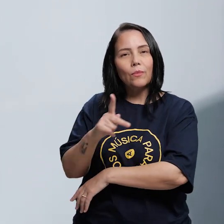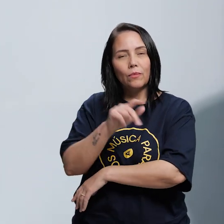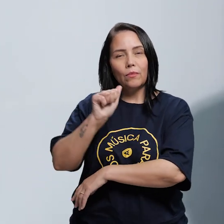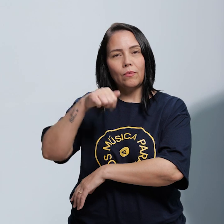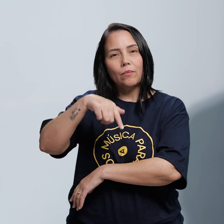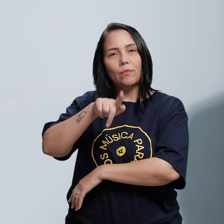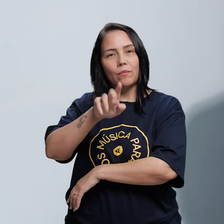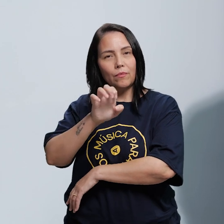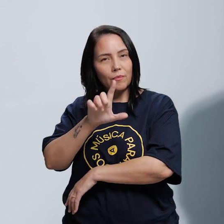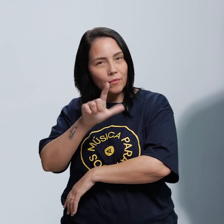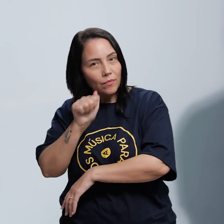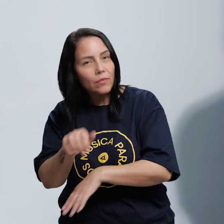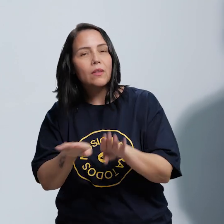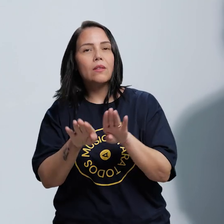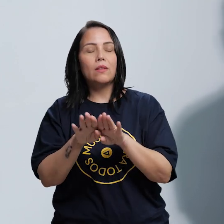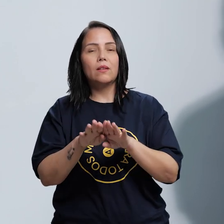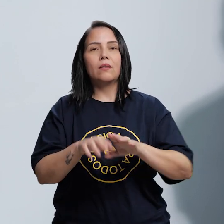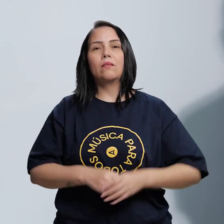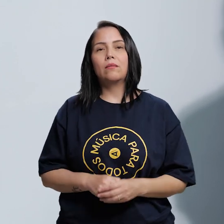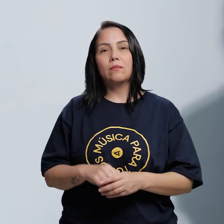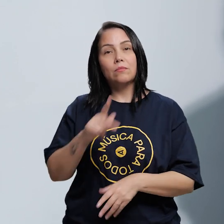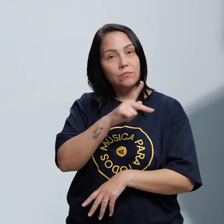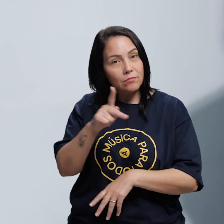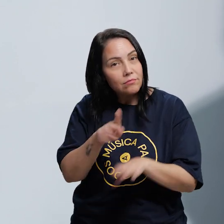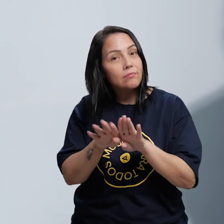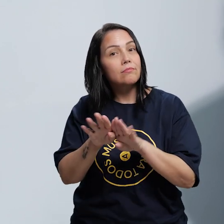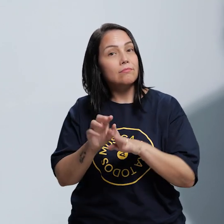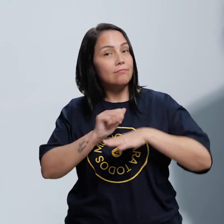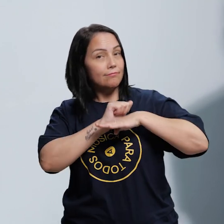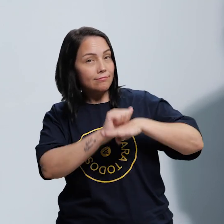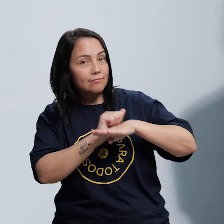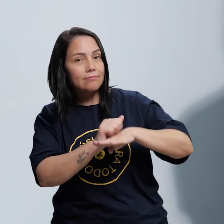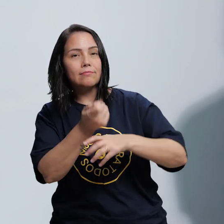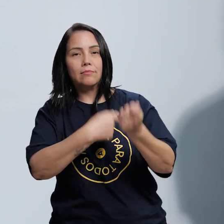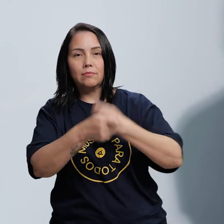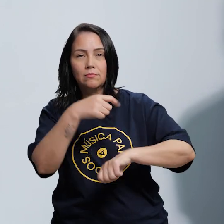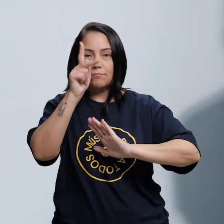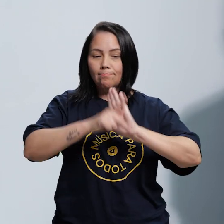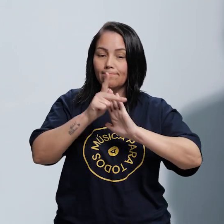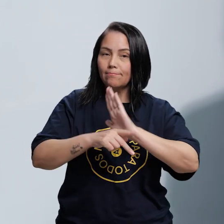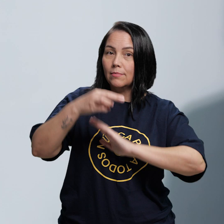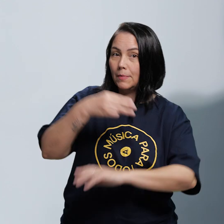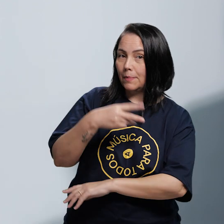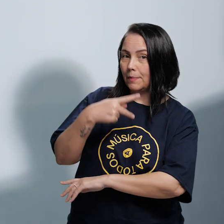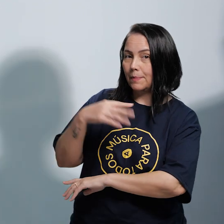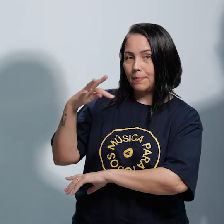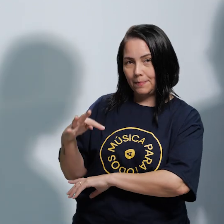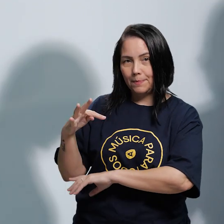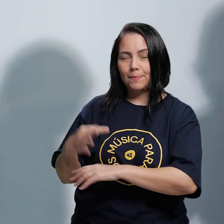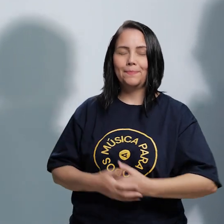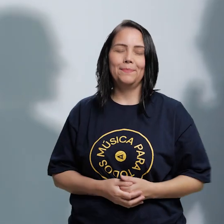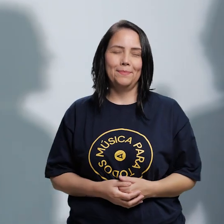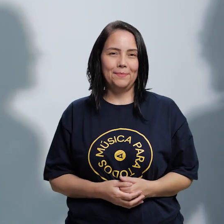Ângela, que também, além de professora, é nossa assistente administrativa aqui no projeto. Então, Ângela, passo a